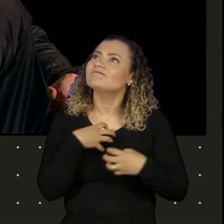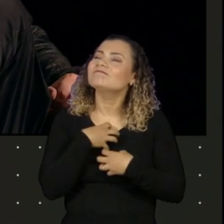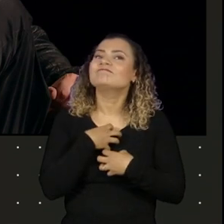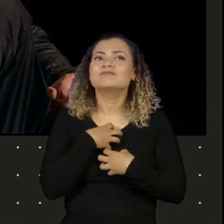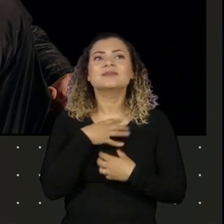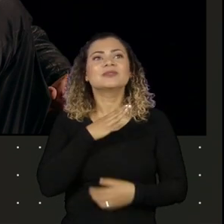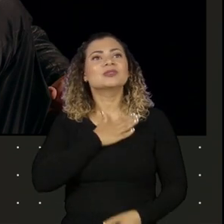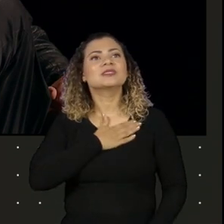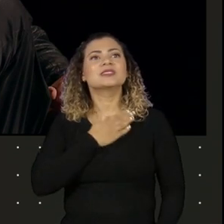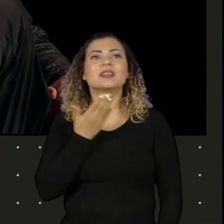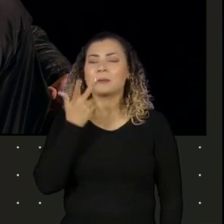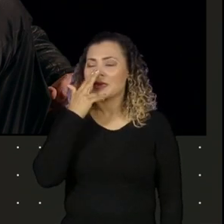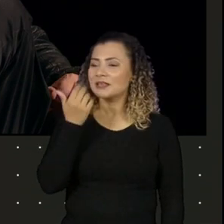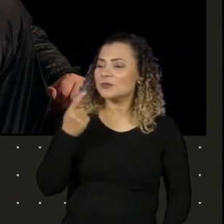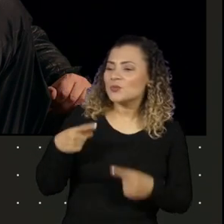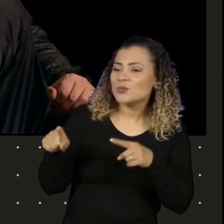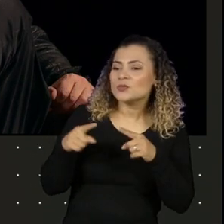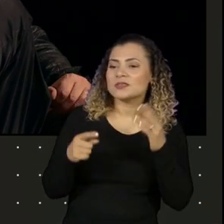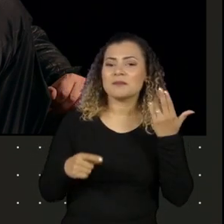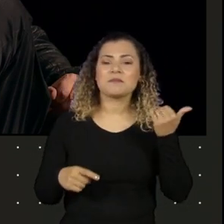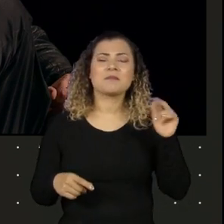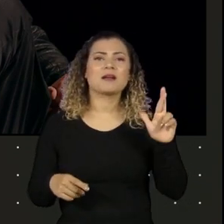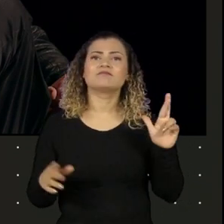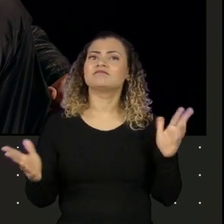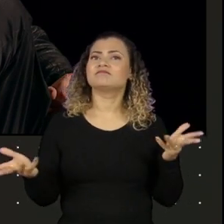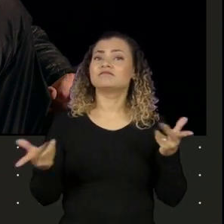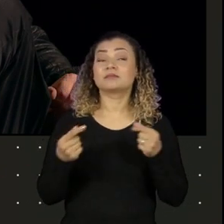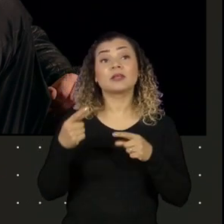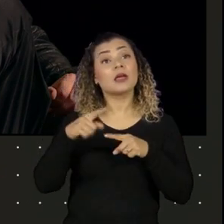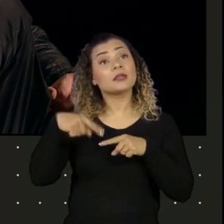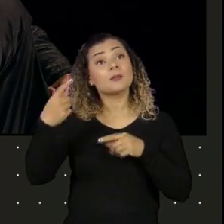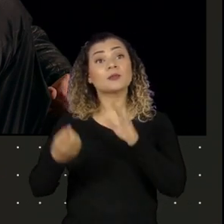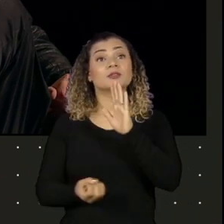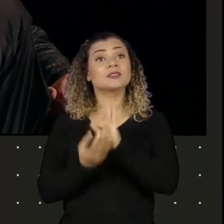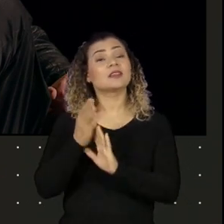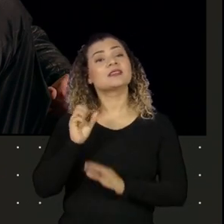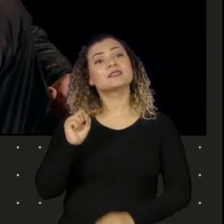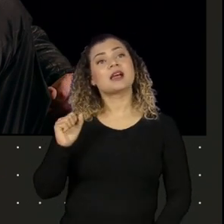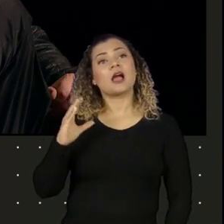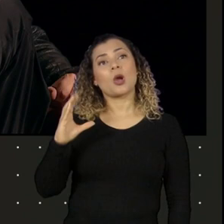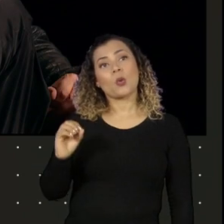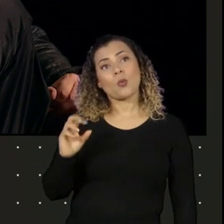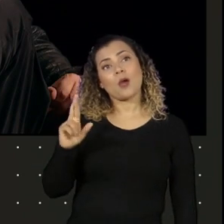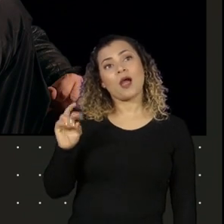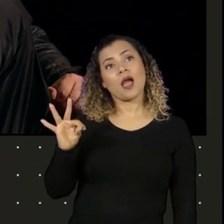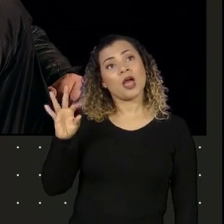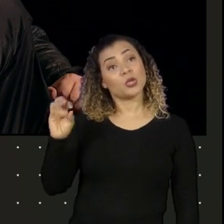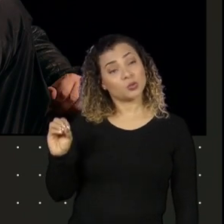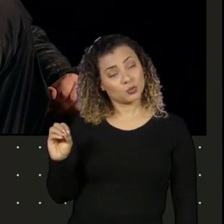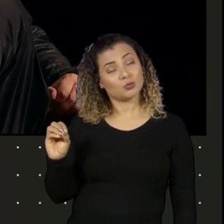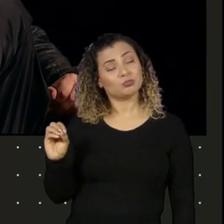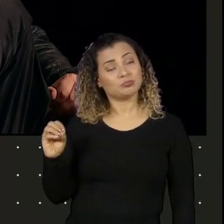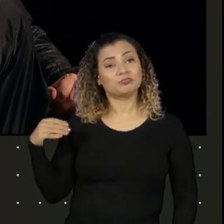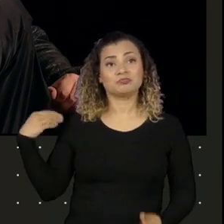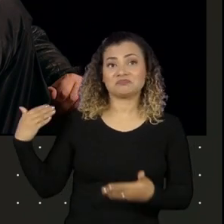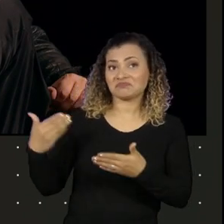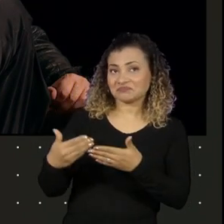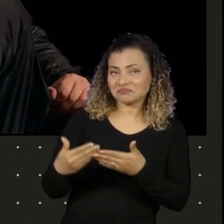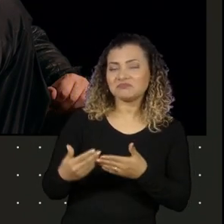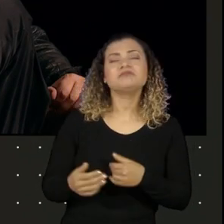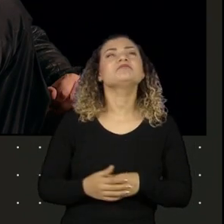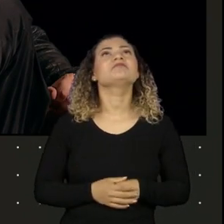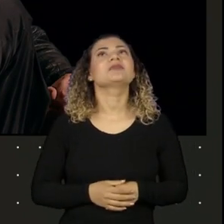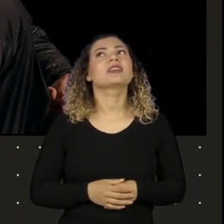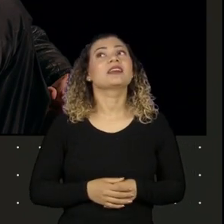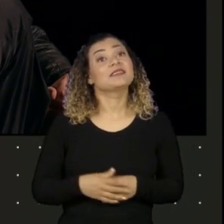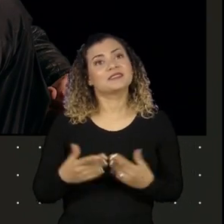de bar e muita música, né? Então, mas aí a gente montou o Saco de Ratos, meio consequentemente, com o tempo. E